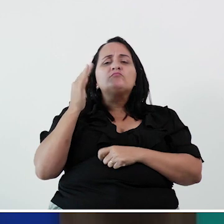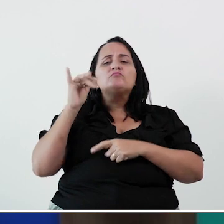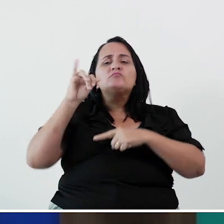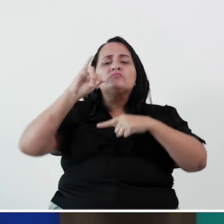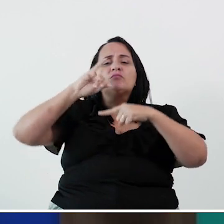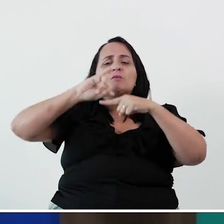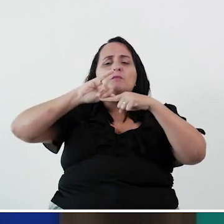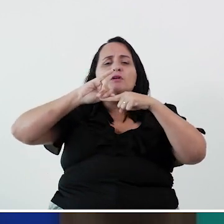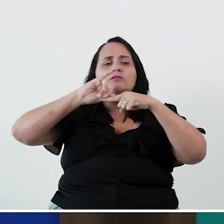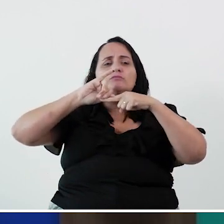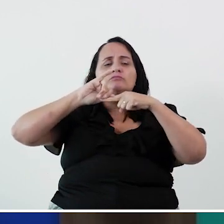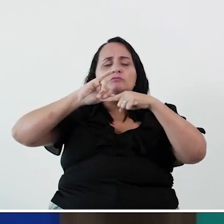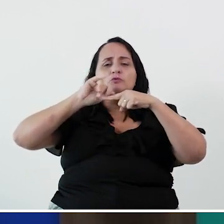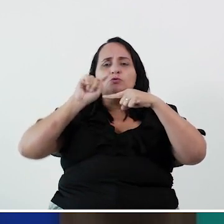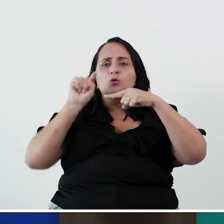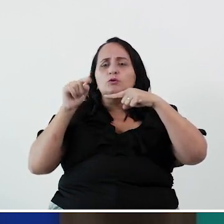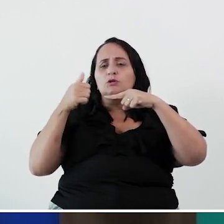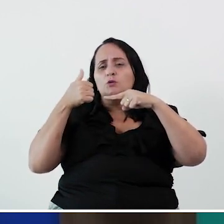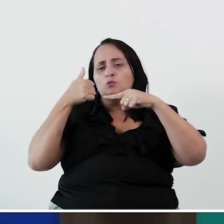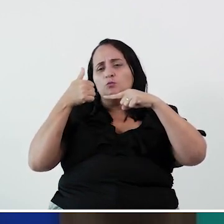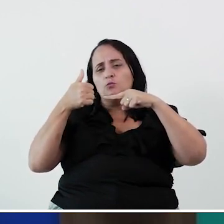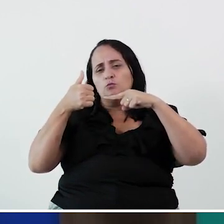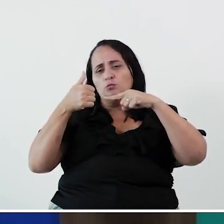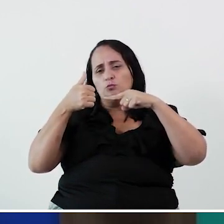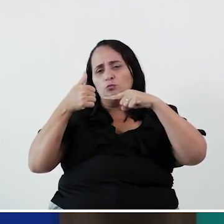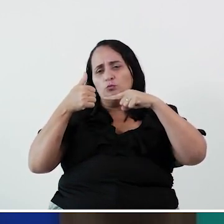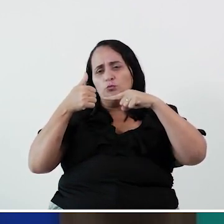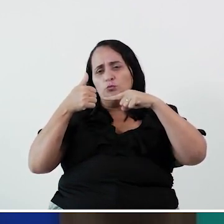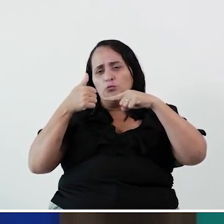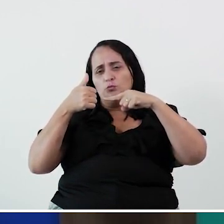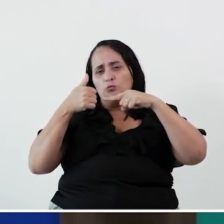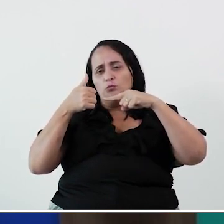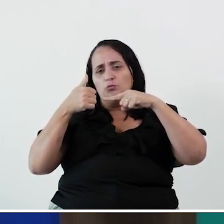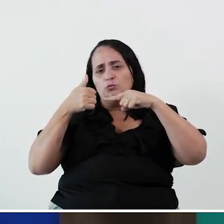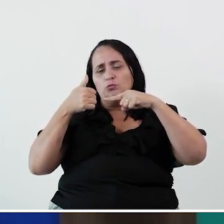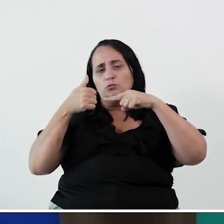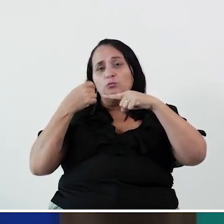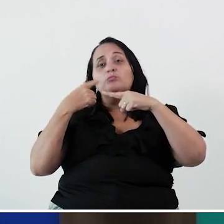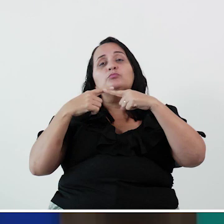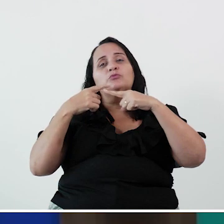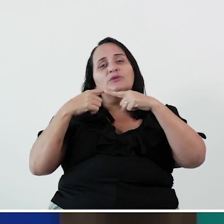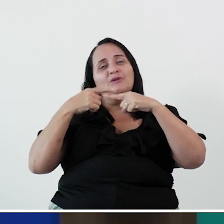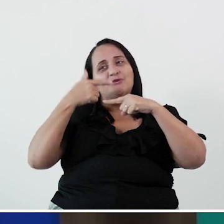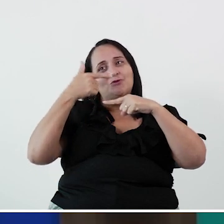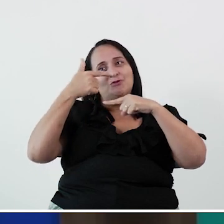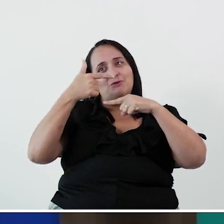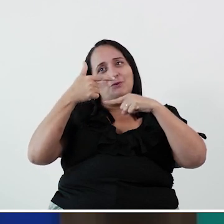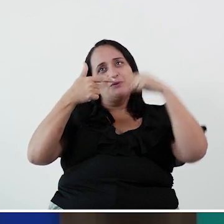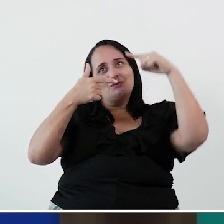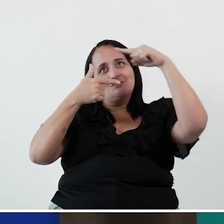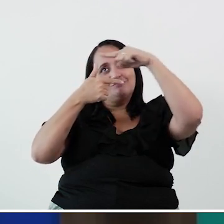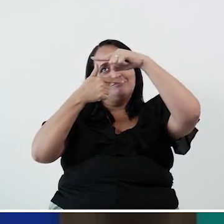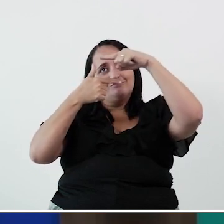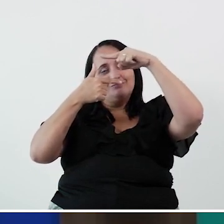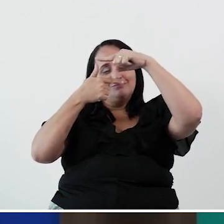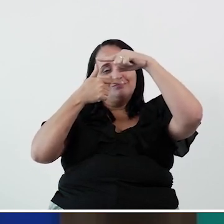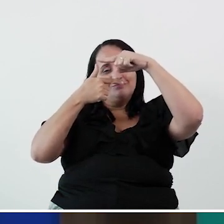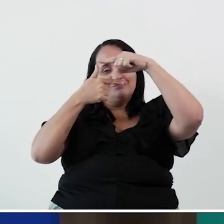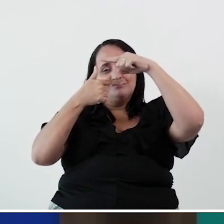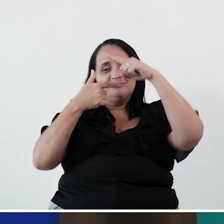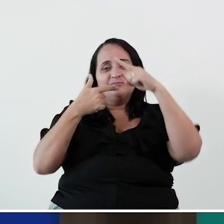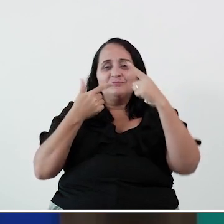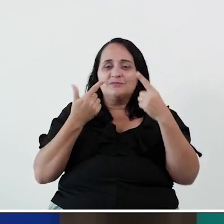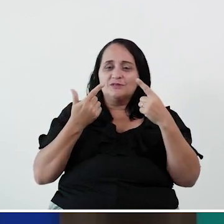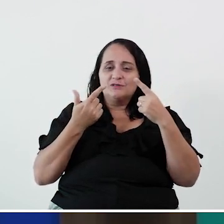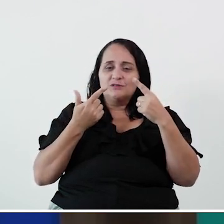periódica. Um algarismo só. Posto que, olha, o nosso período é o número 2. Então, aqui